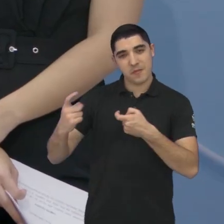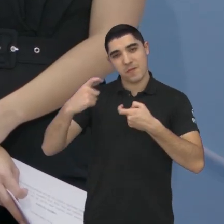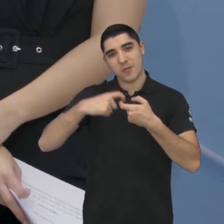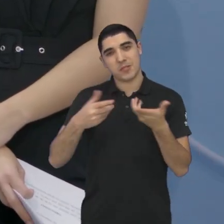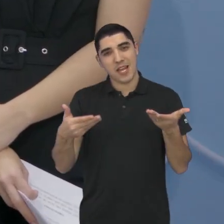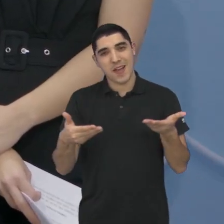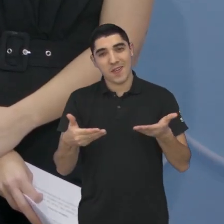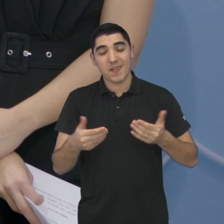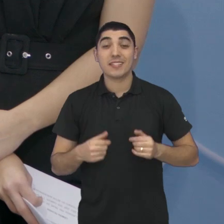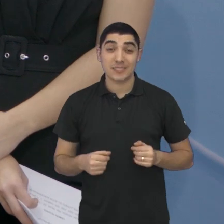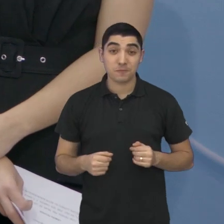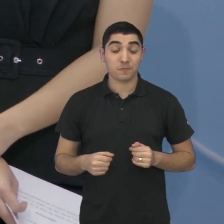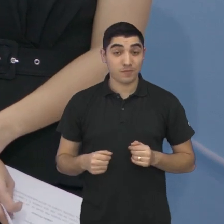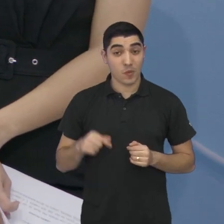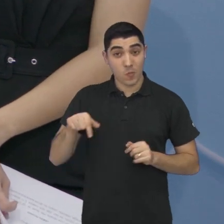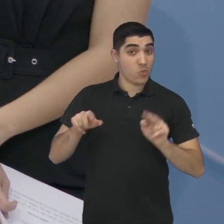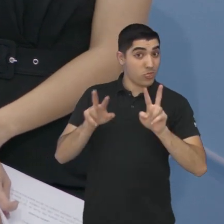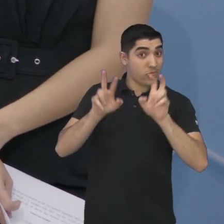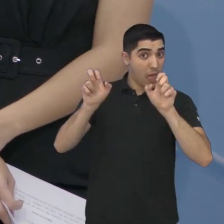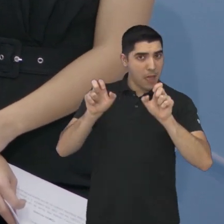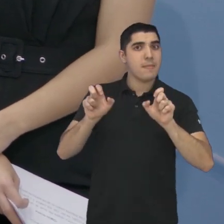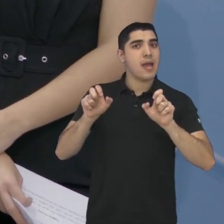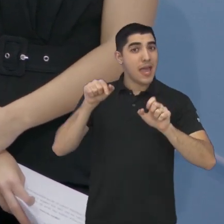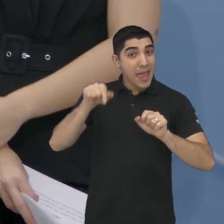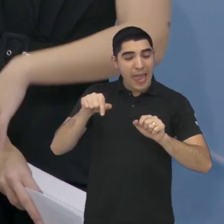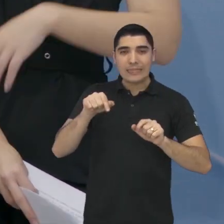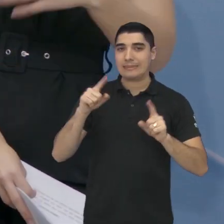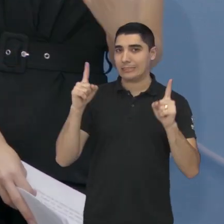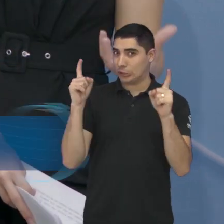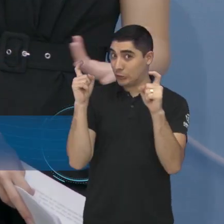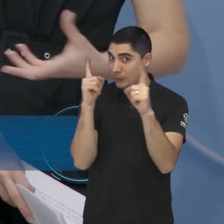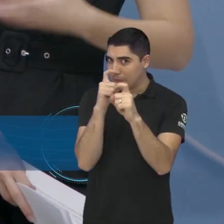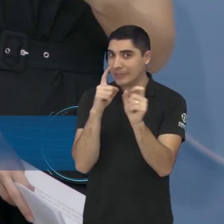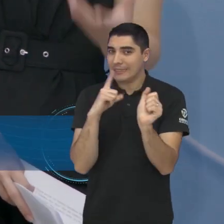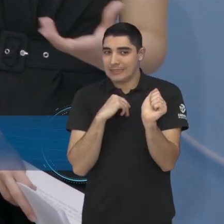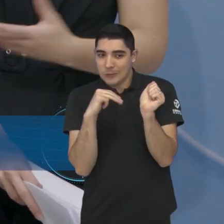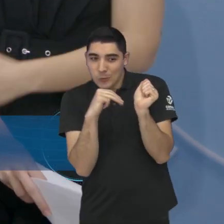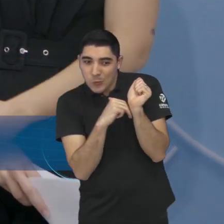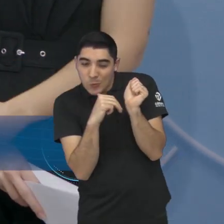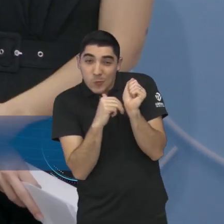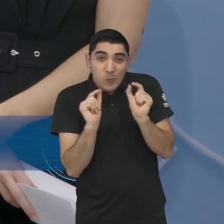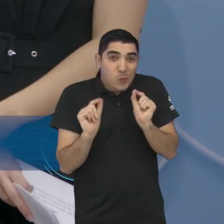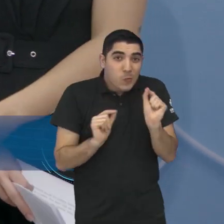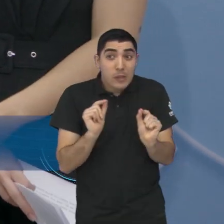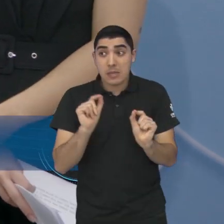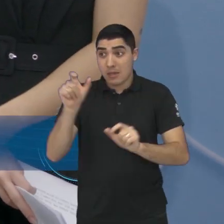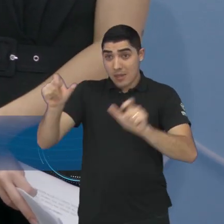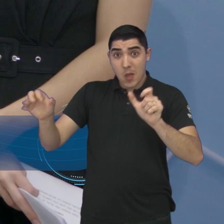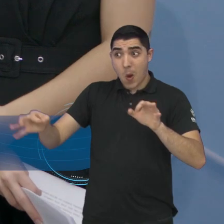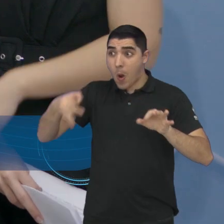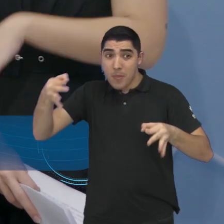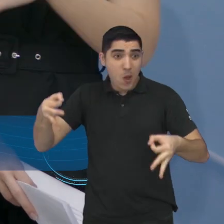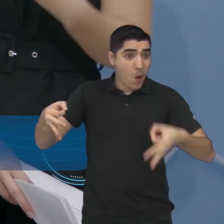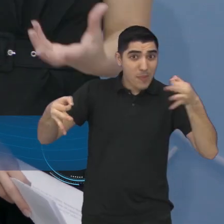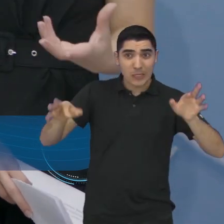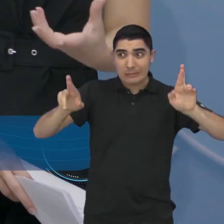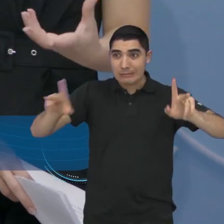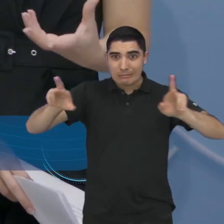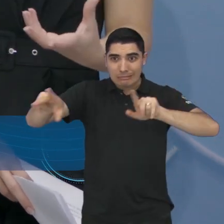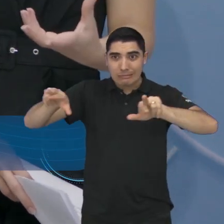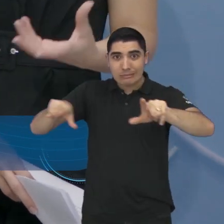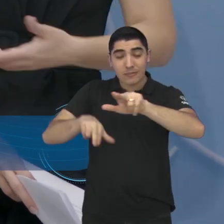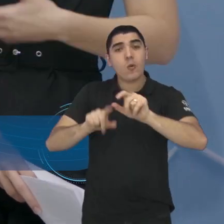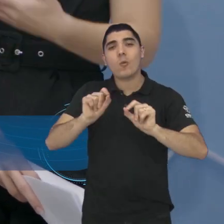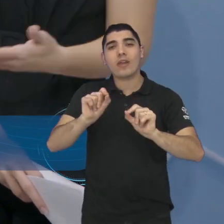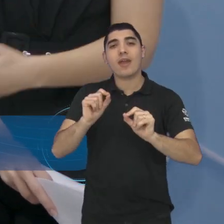Estamos de volta com Diálogos da Cidade, hoje falando de um assunto complexo, misterioso e que divide opiniões, traz muita